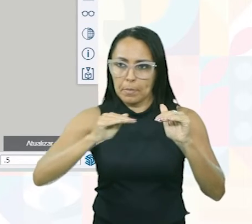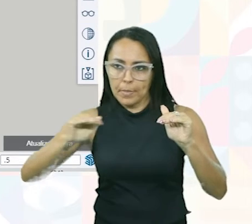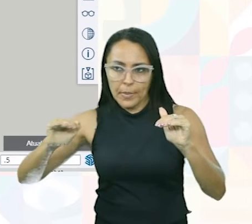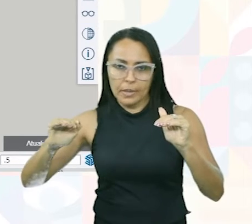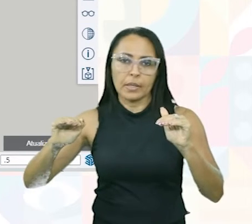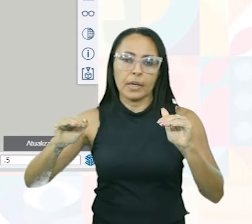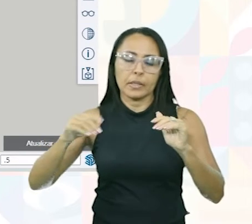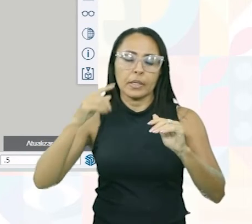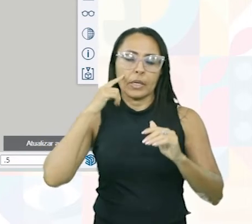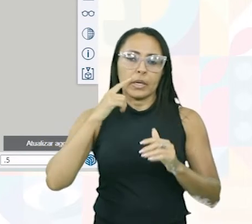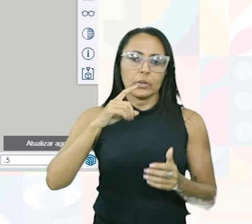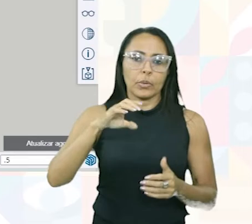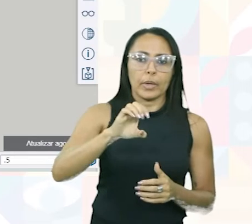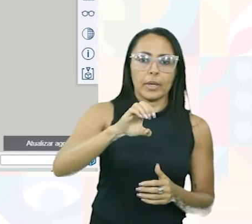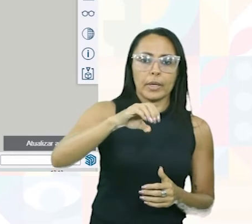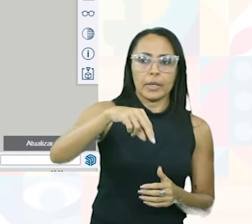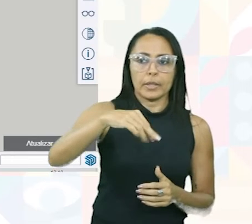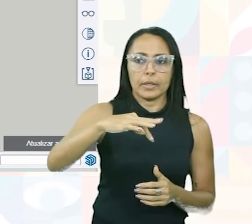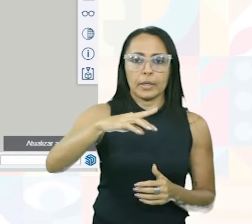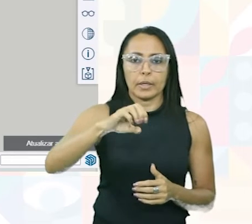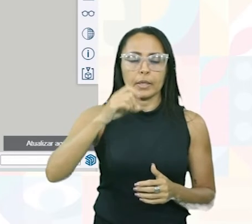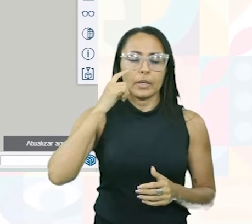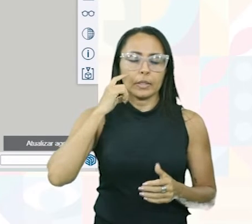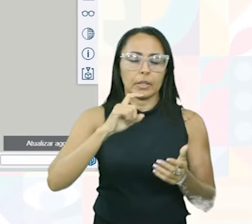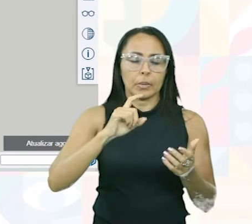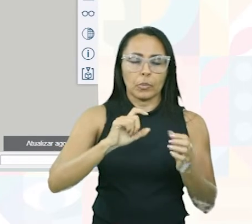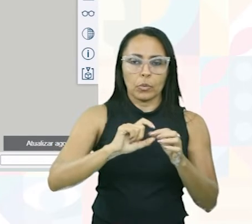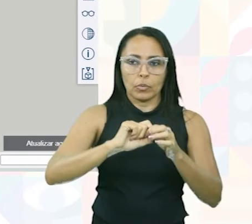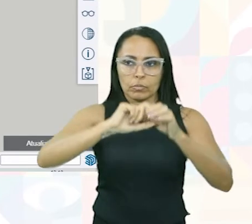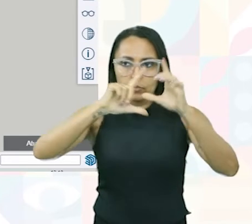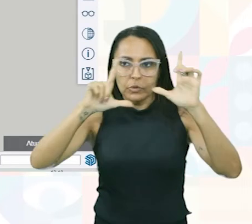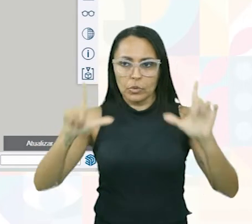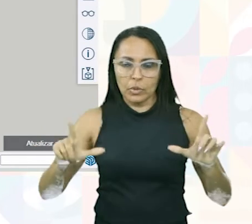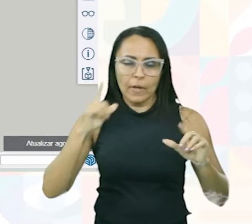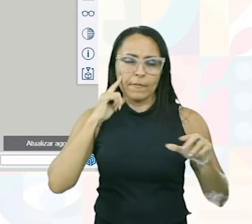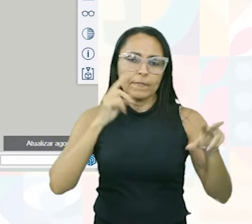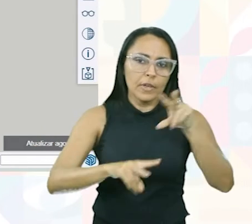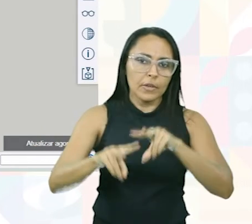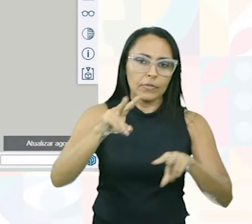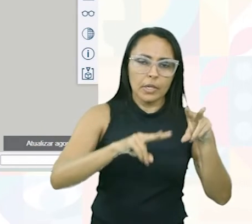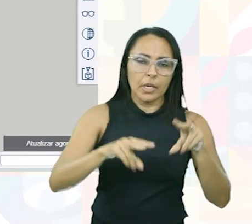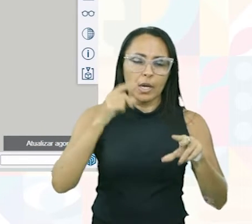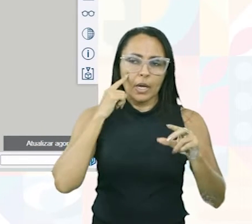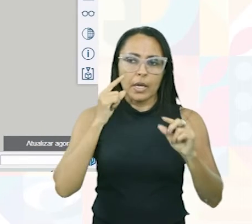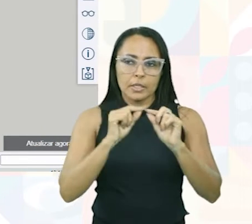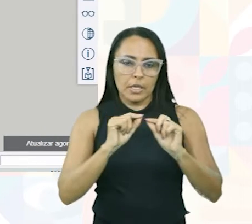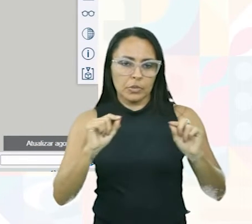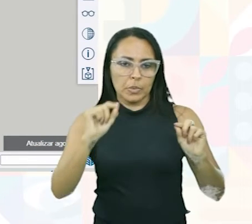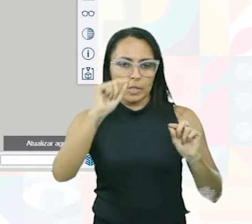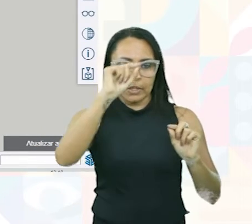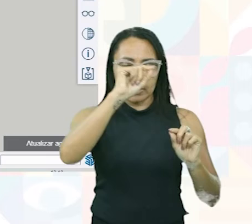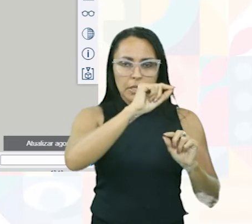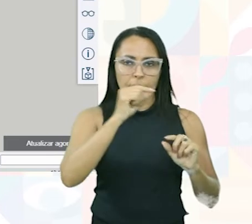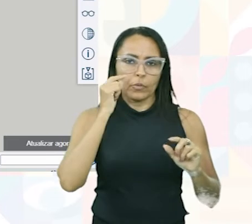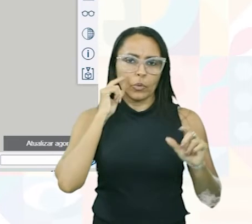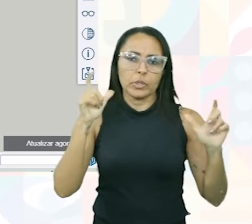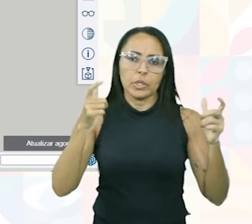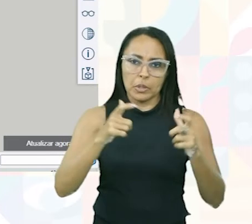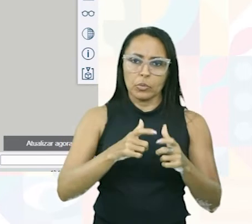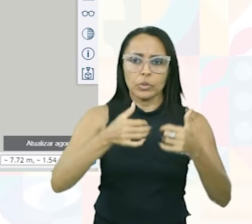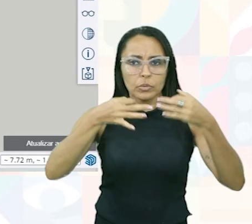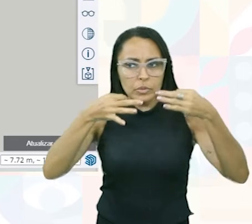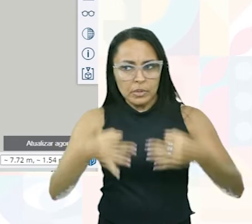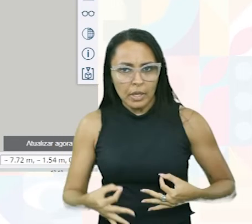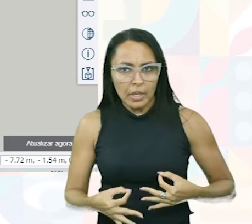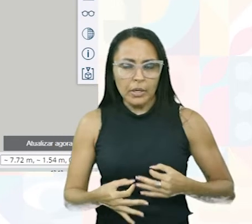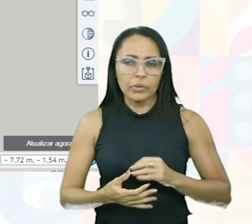dei Enter e agora eu vou soltar com o ESC. E agora eu vou verificar se as medidas foram reduzidas da forma que eu queria.